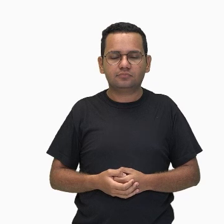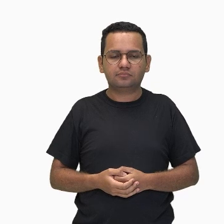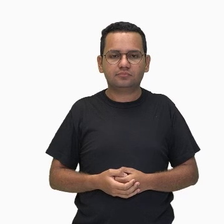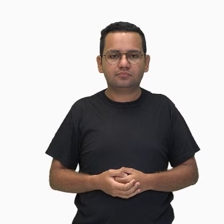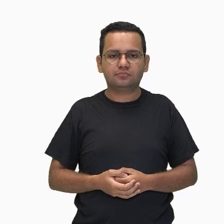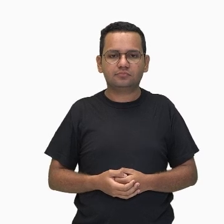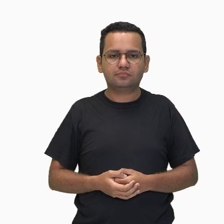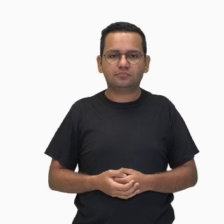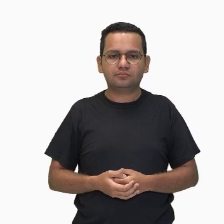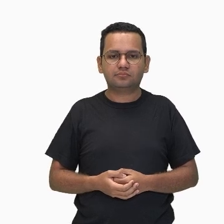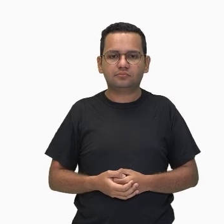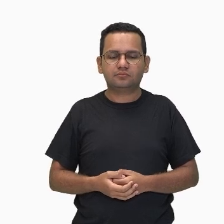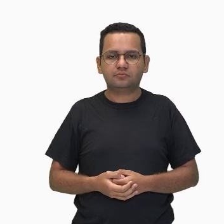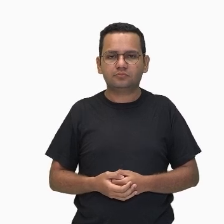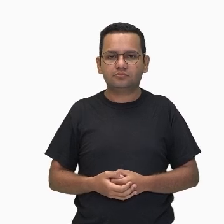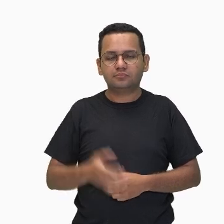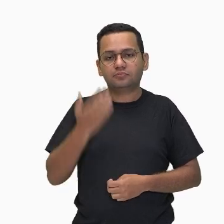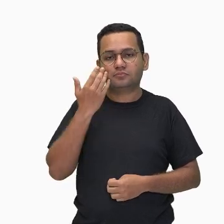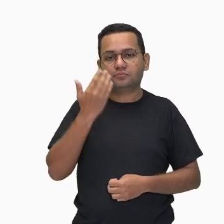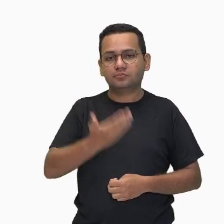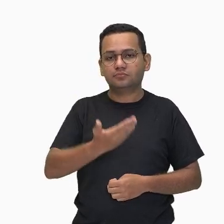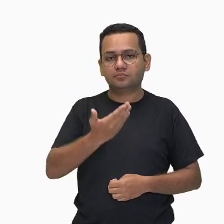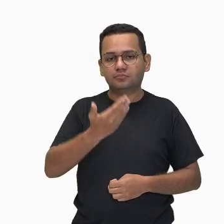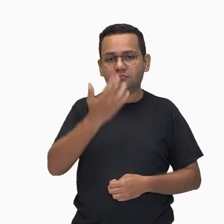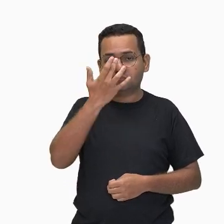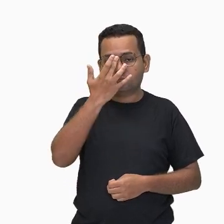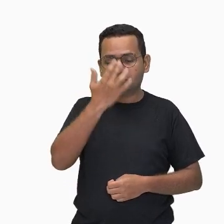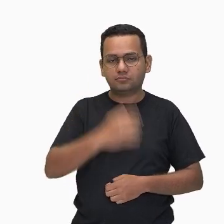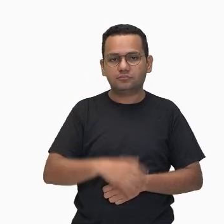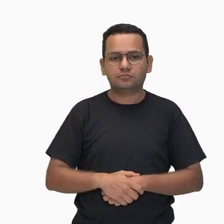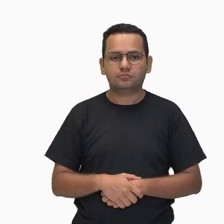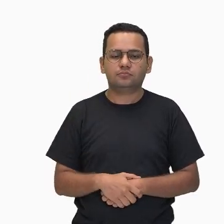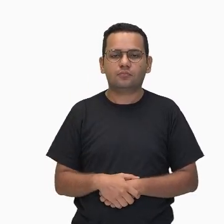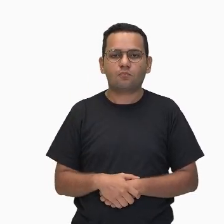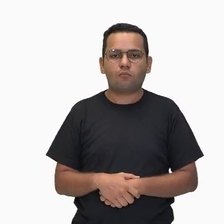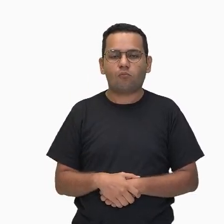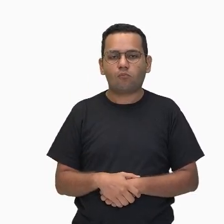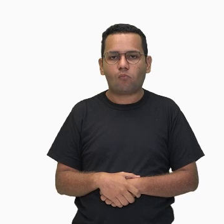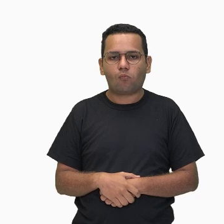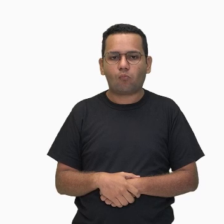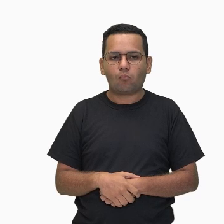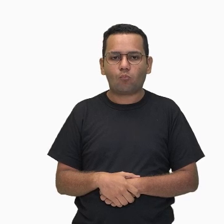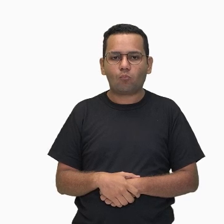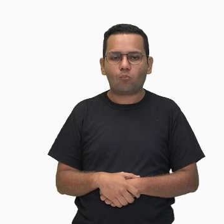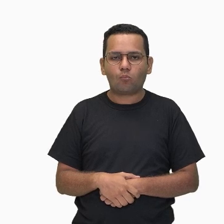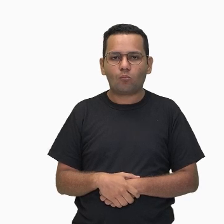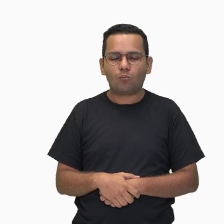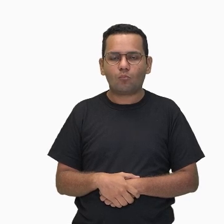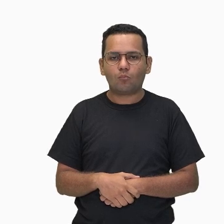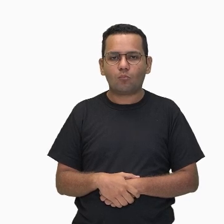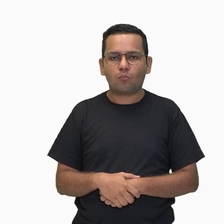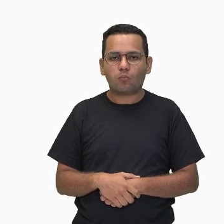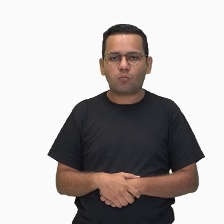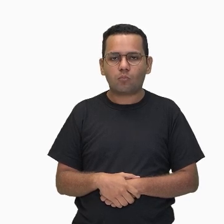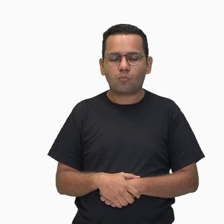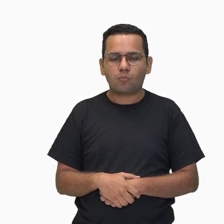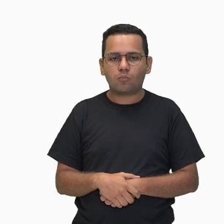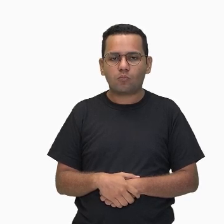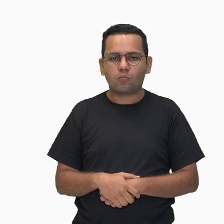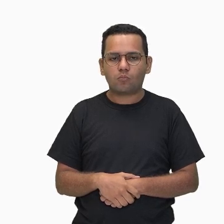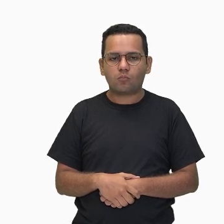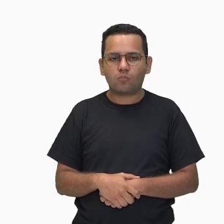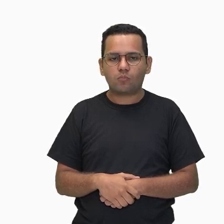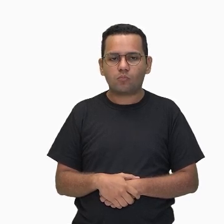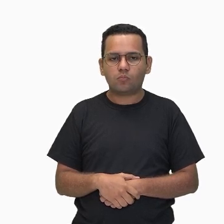destilação somente, a cromatografia, um nome bem grande aí, extração e a destilação fracionada. A gente passa